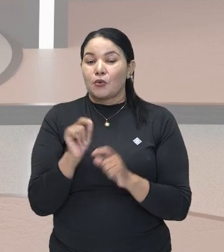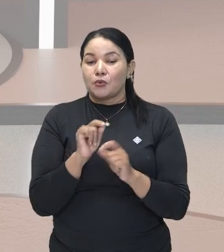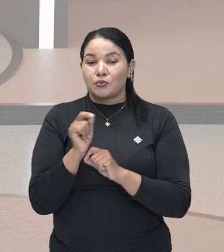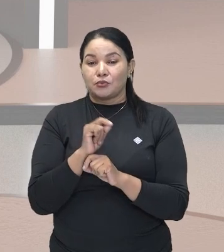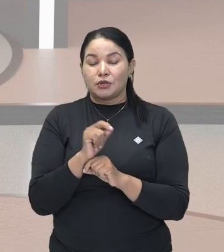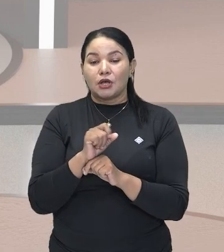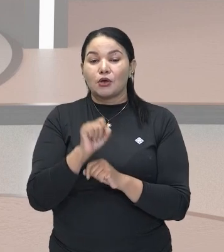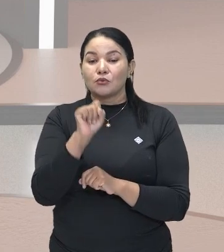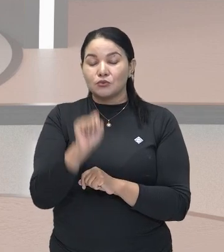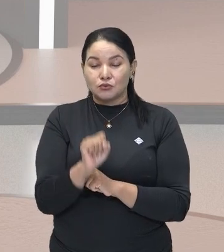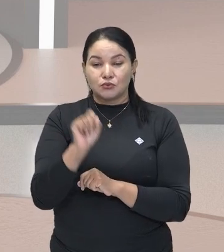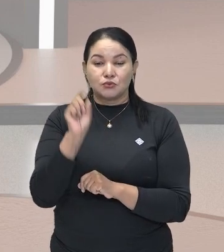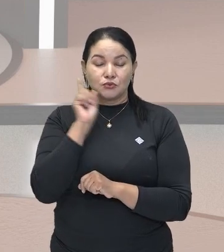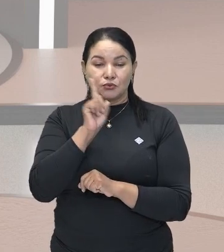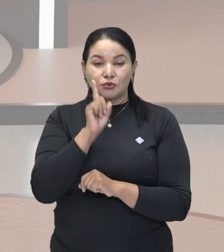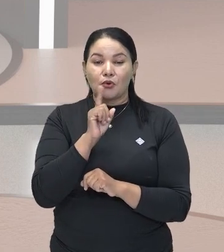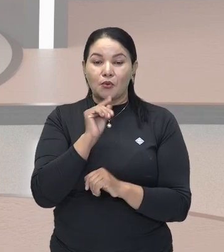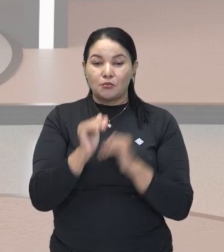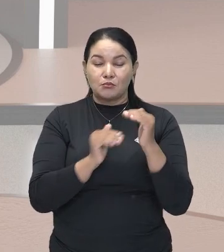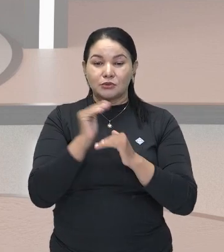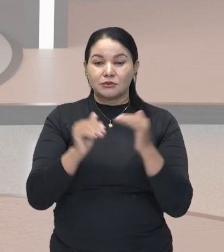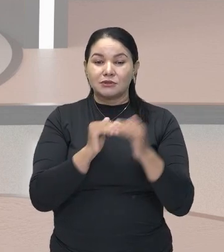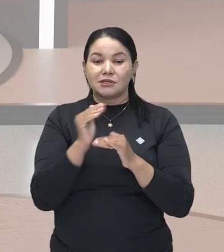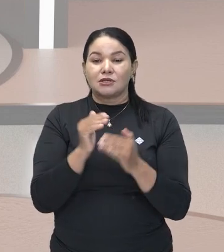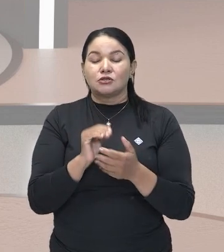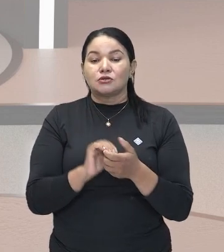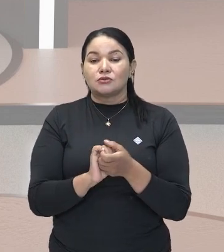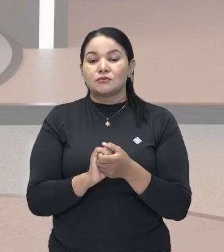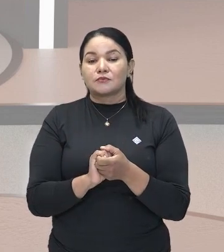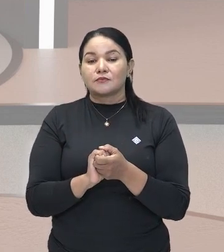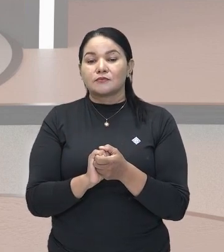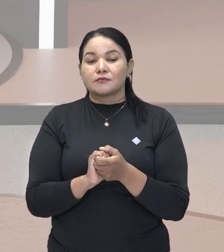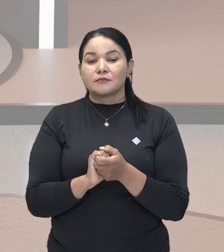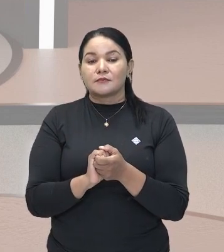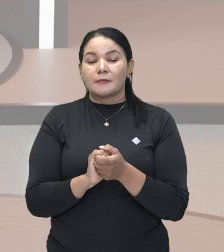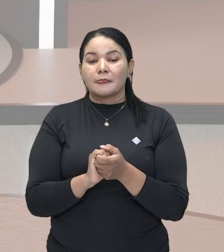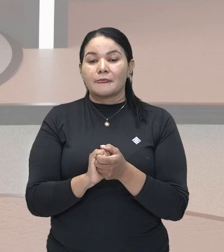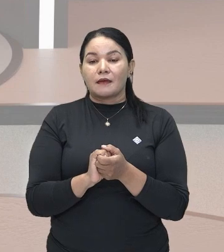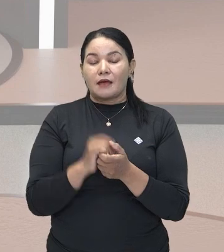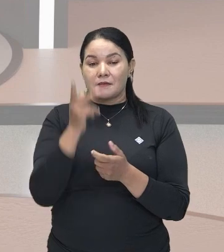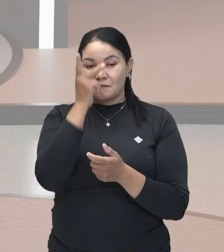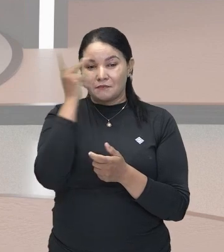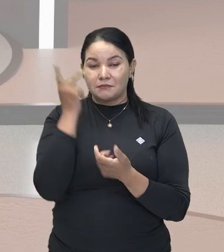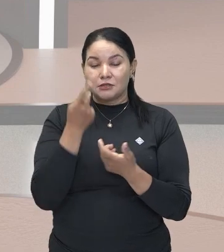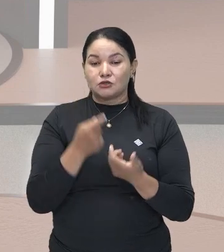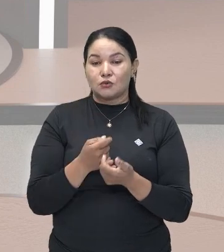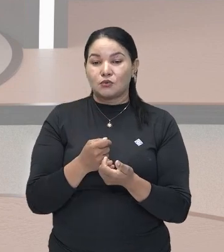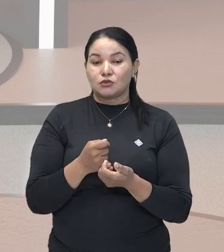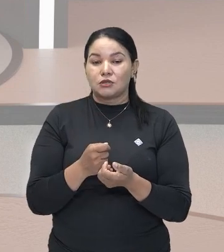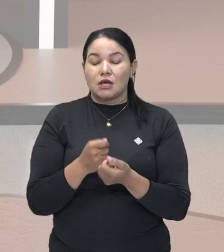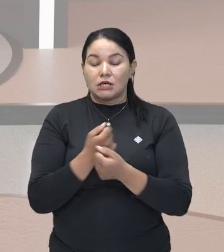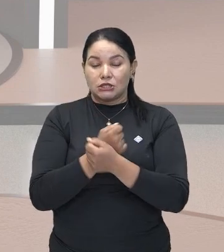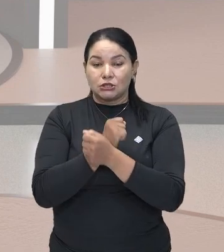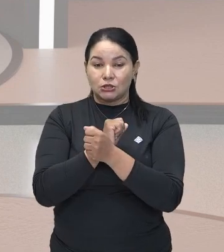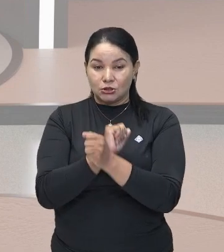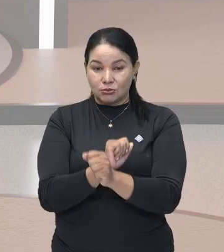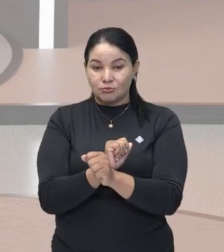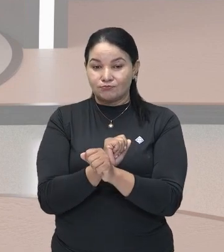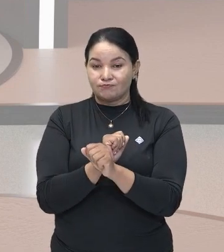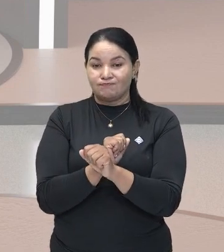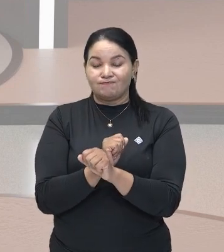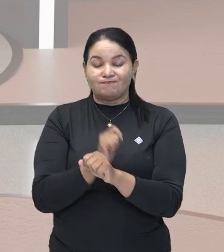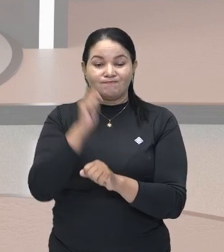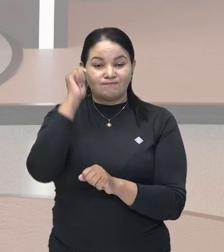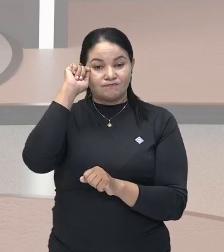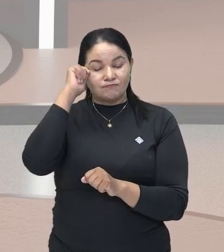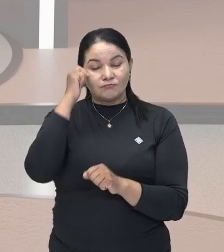área que ocorreu o processo de exploração e onde os escravos, Os escravos africanos, eles acabaram ficando